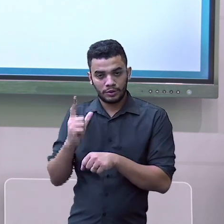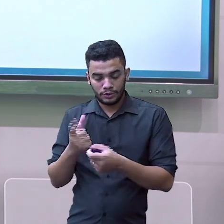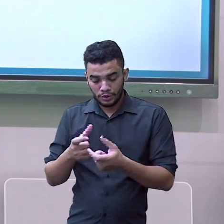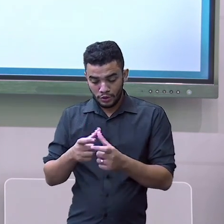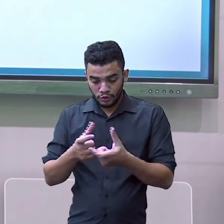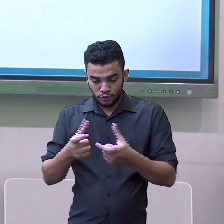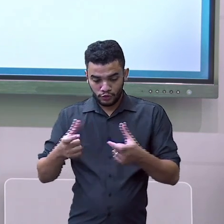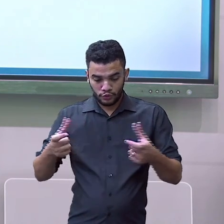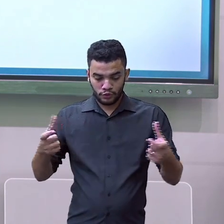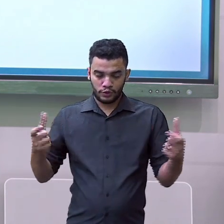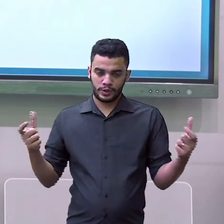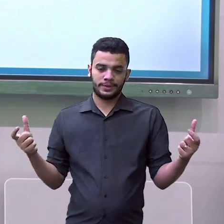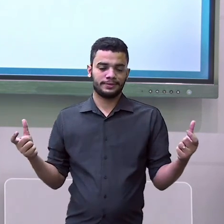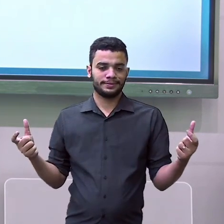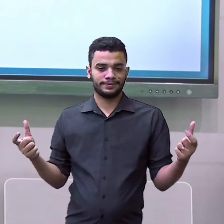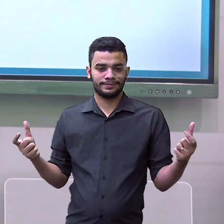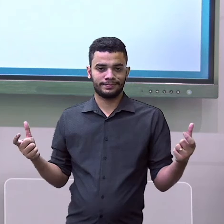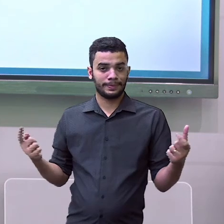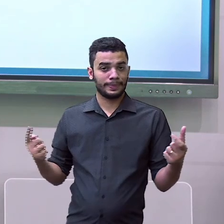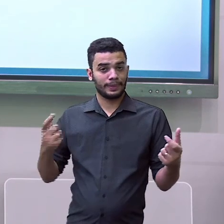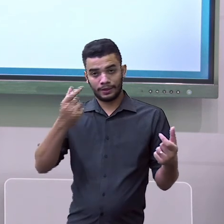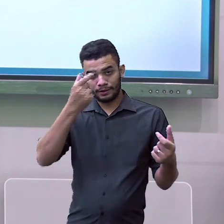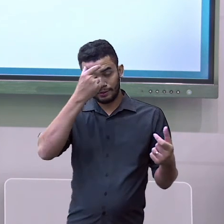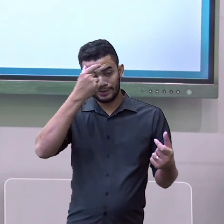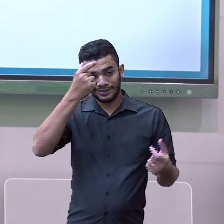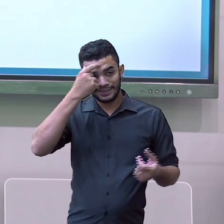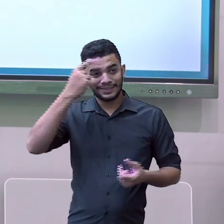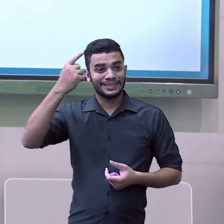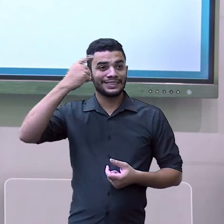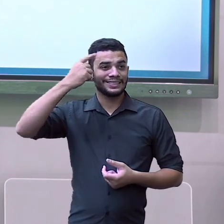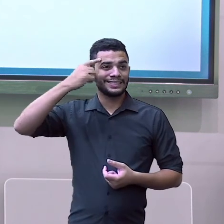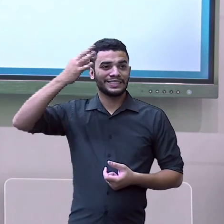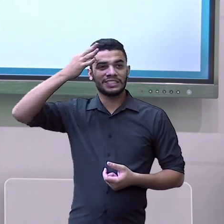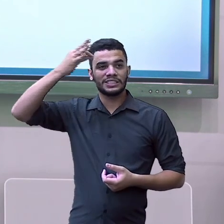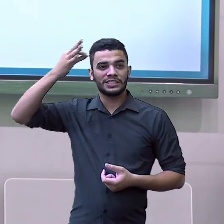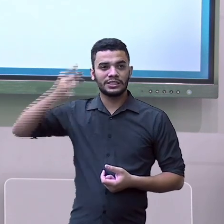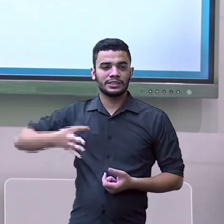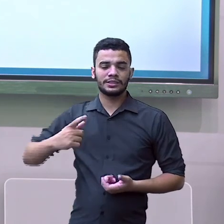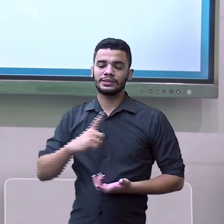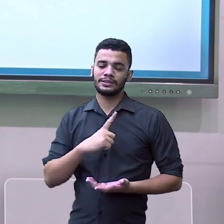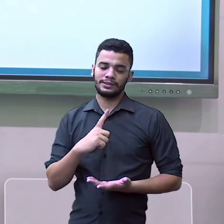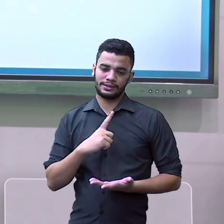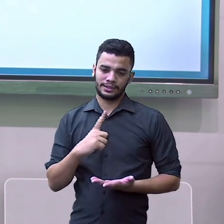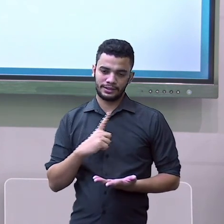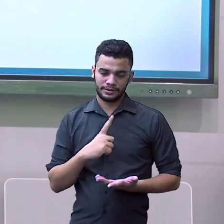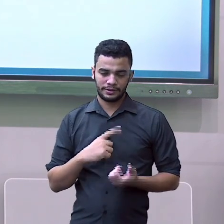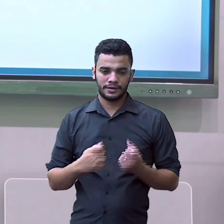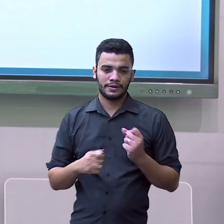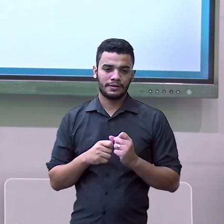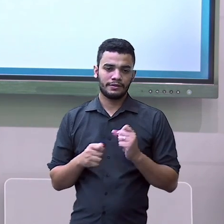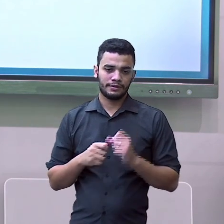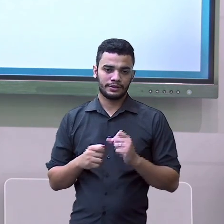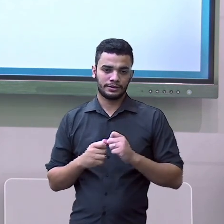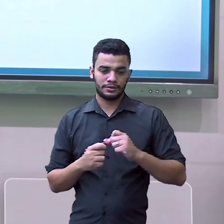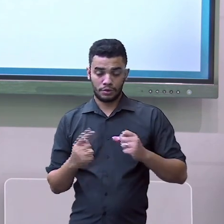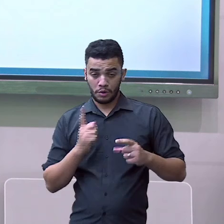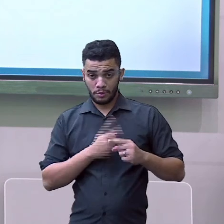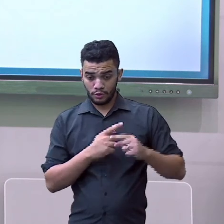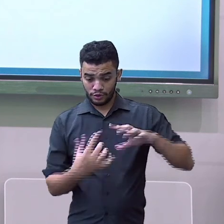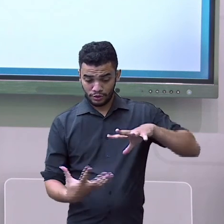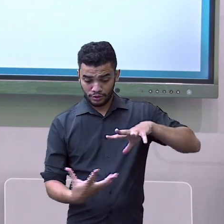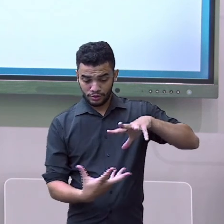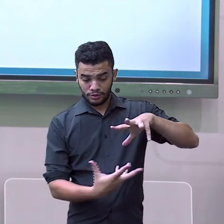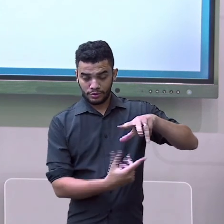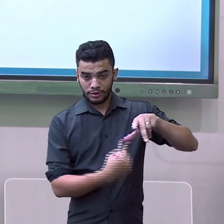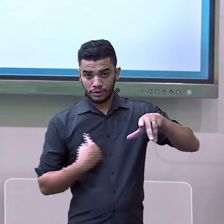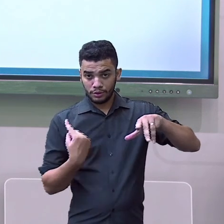em relação à preservação e ao uso dos recursos disponíveis na biodiversidade do planeta. E para que